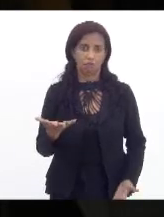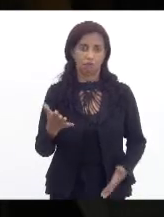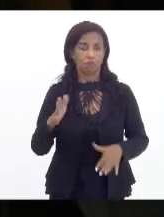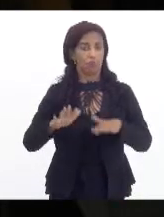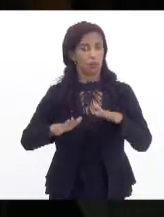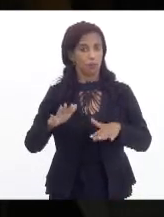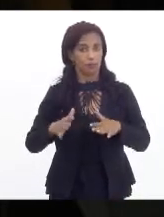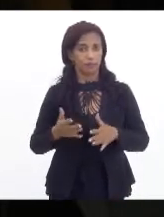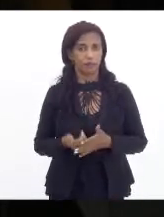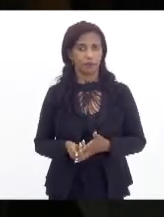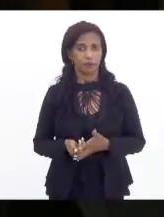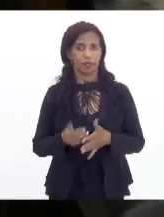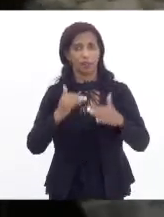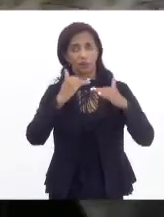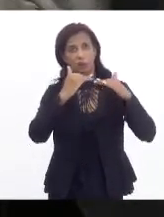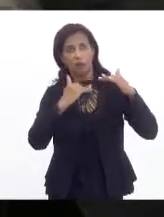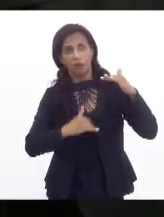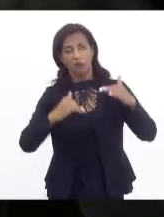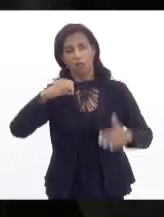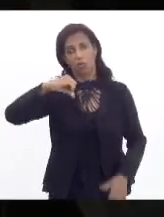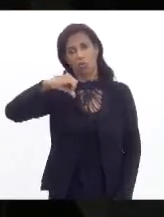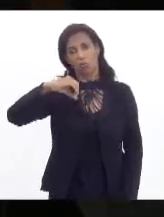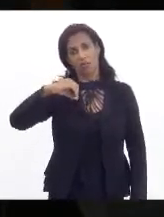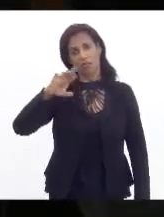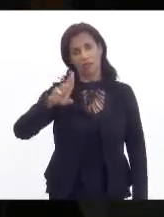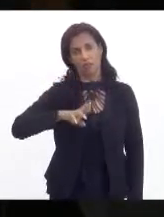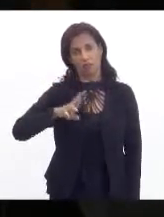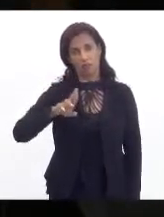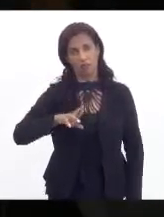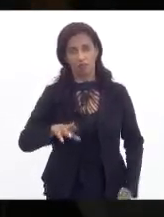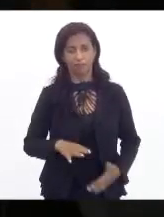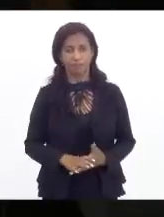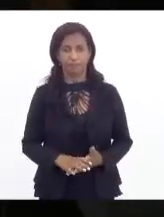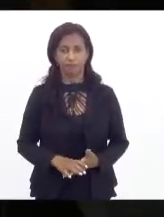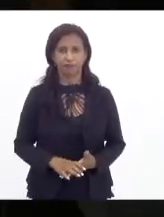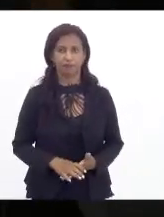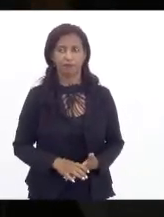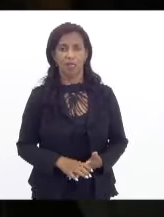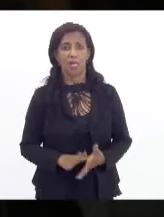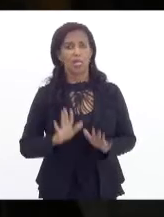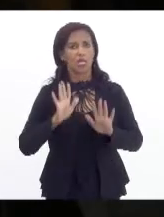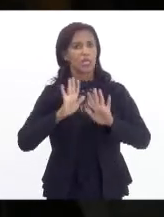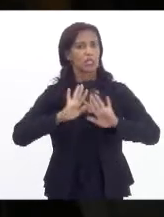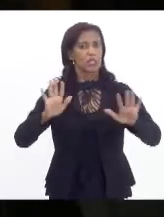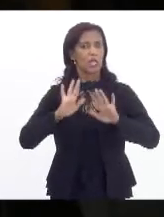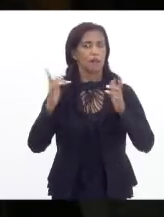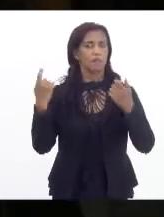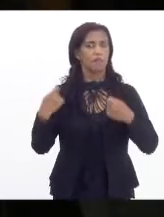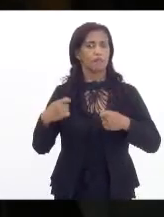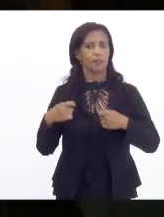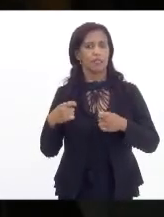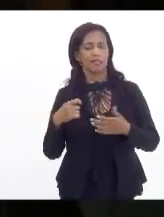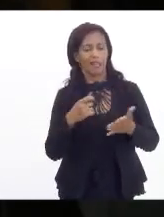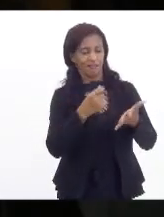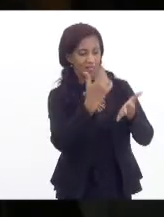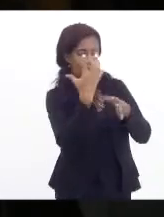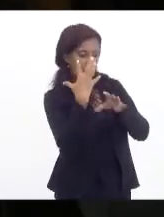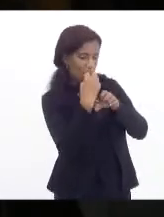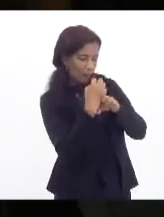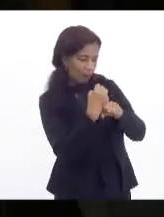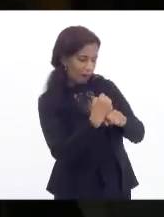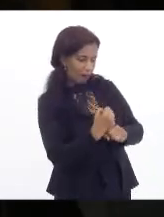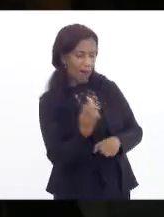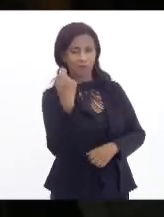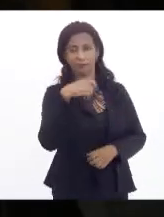menos deve cair para uns R$ 90, sem fazer a conta na ponta do lápis.